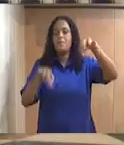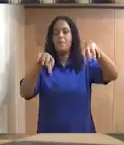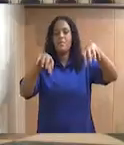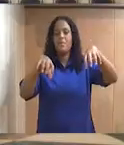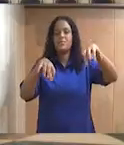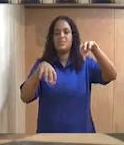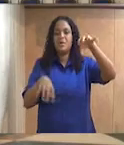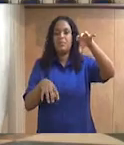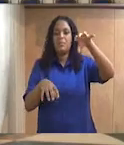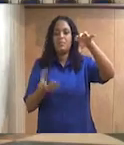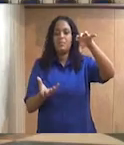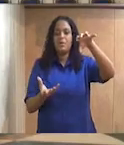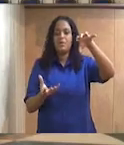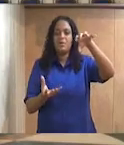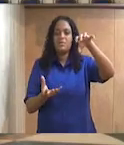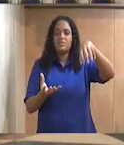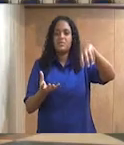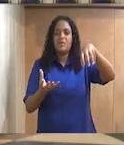ontem.